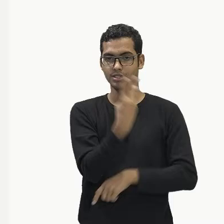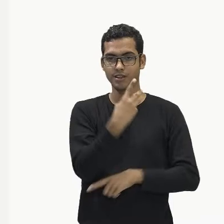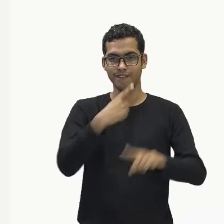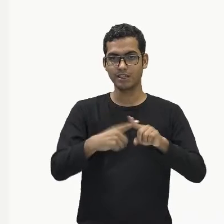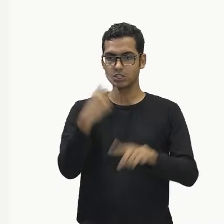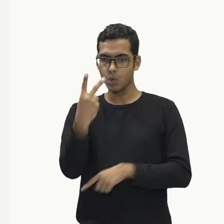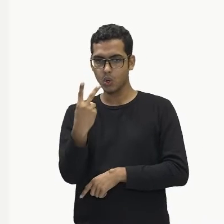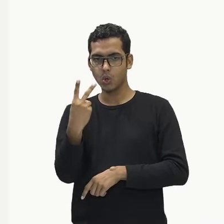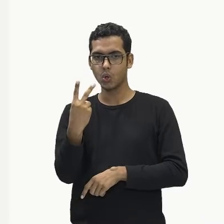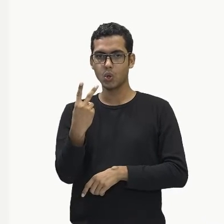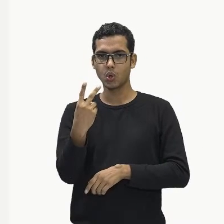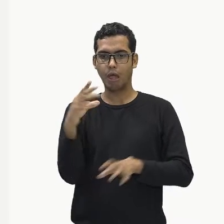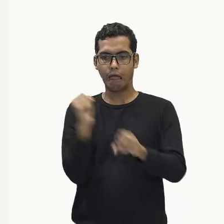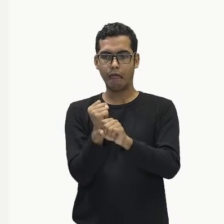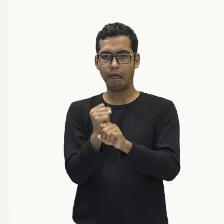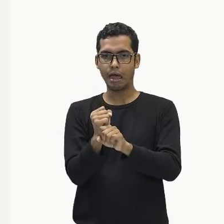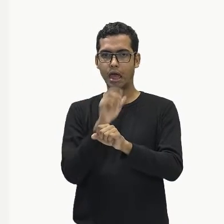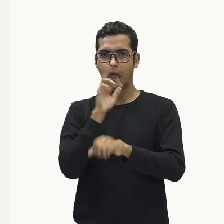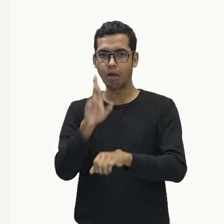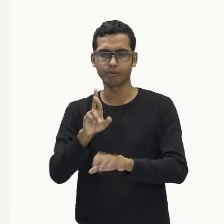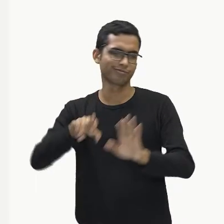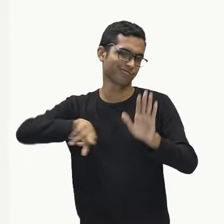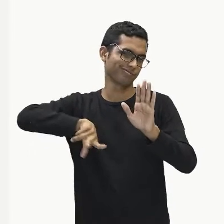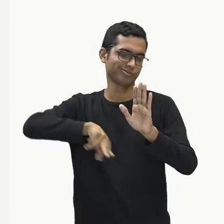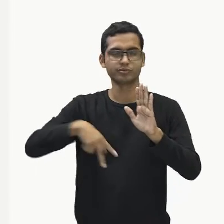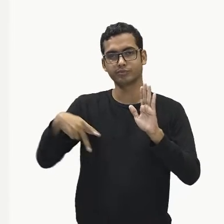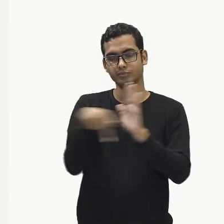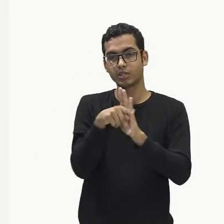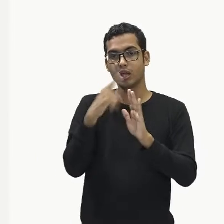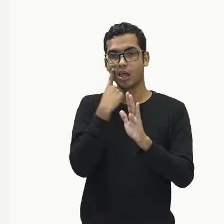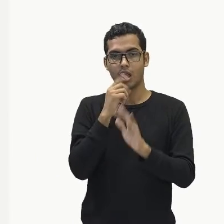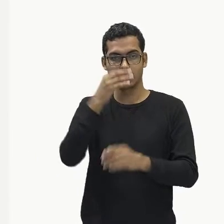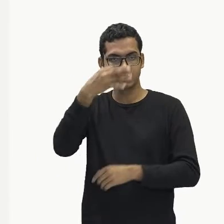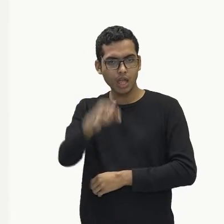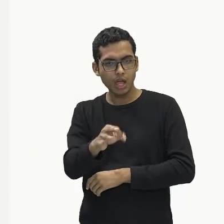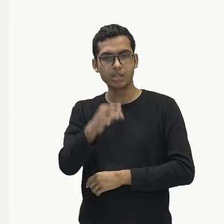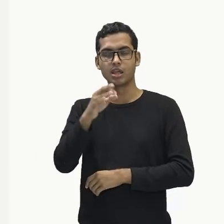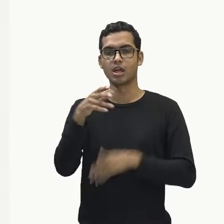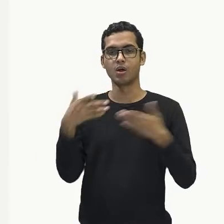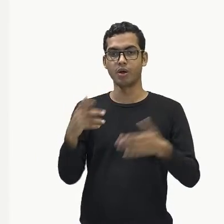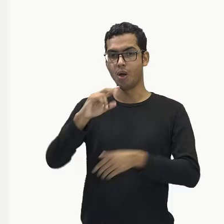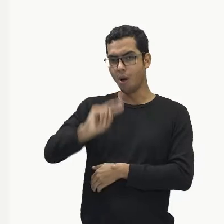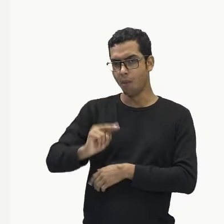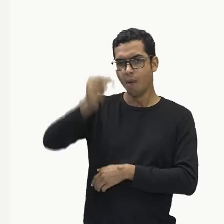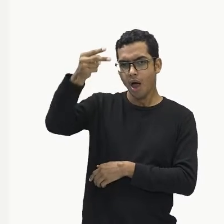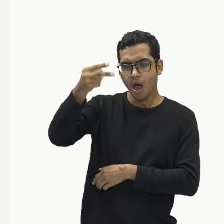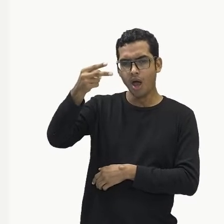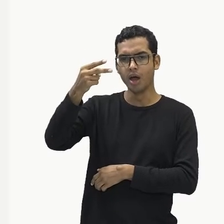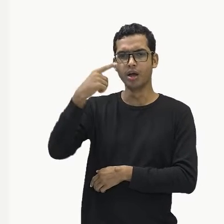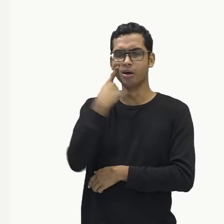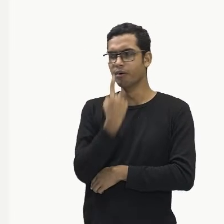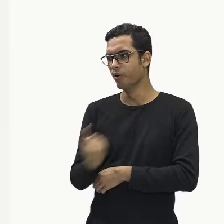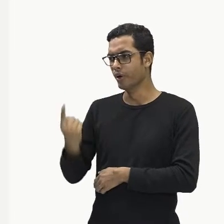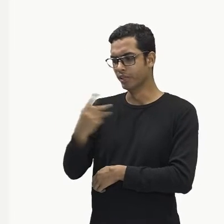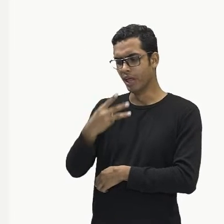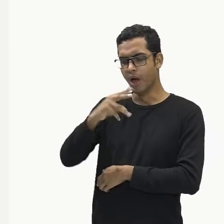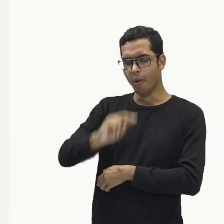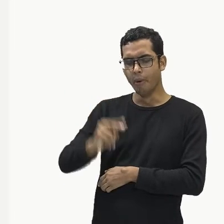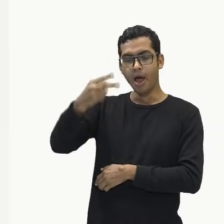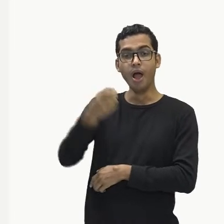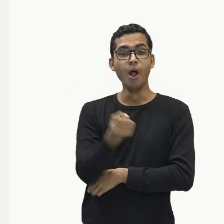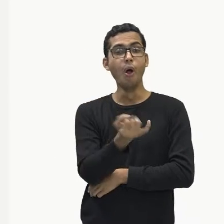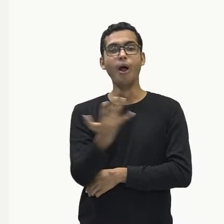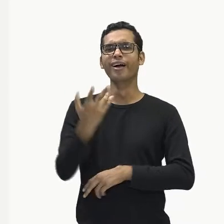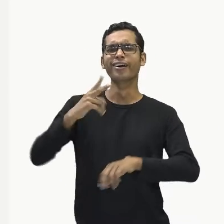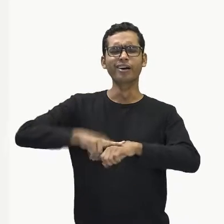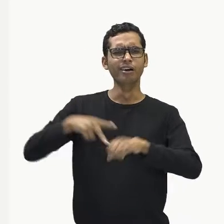é. Esse 2 aqui, que é o nosso expoente, ele vai indicar quantas vezes o 3 se repete,